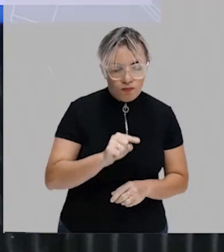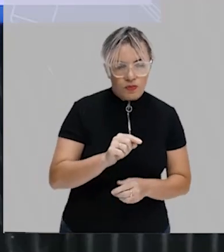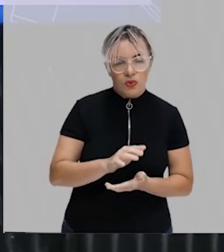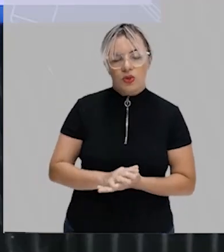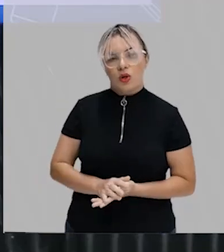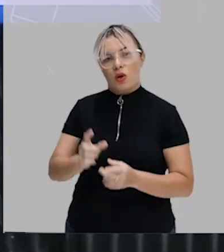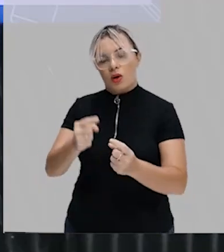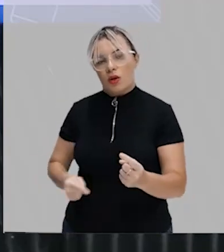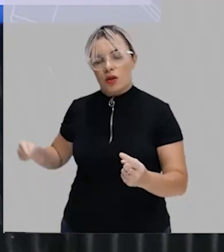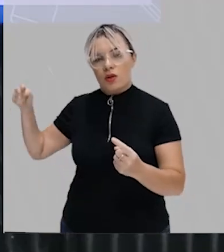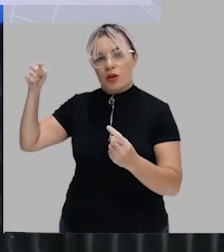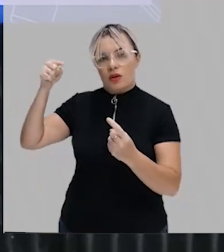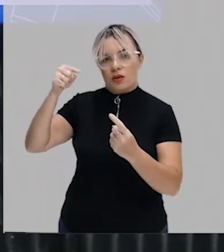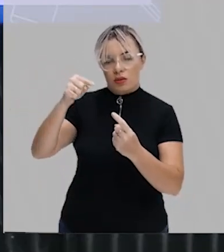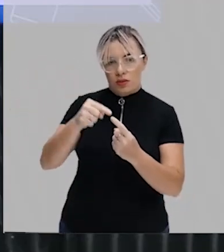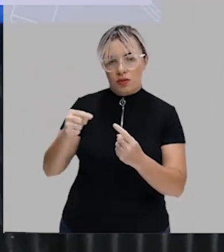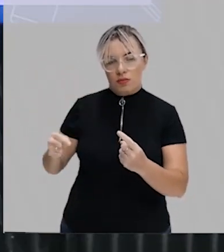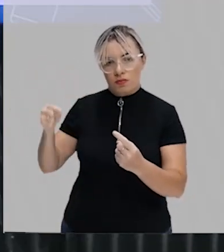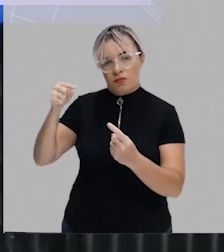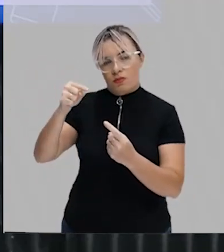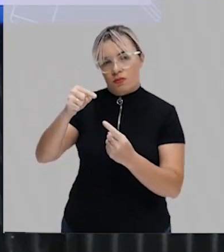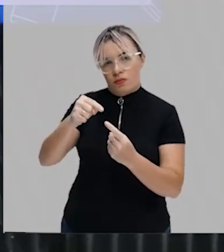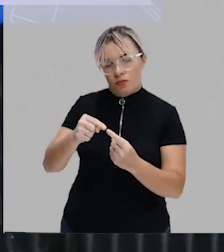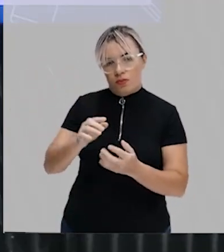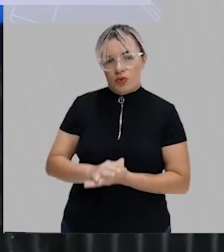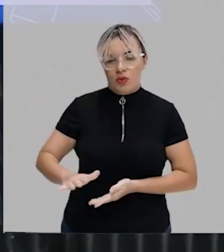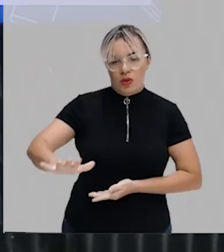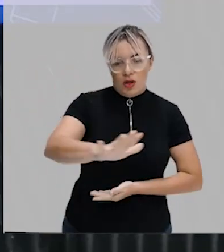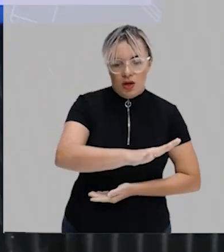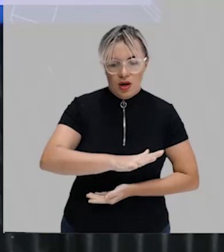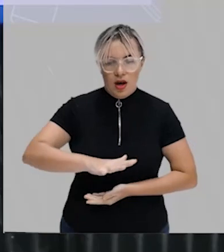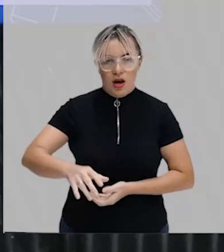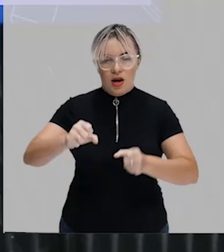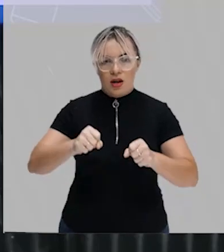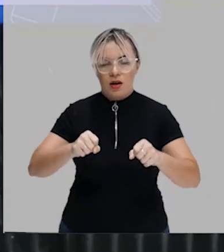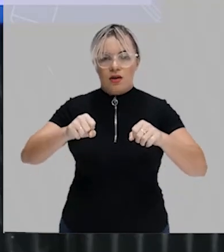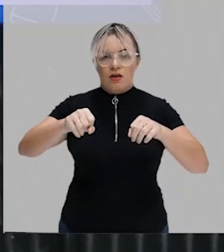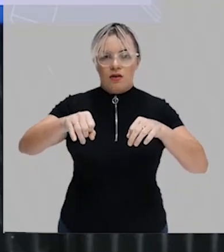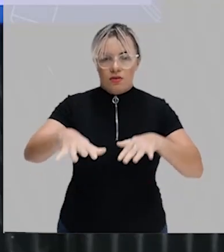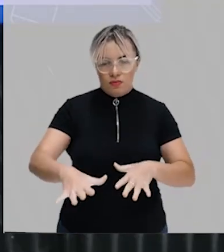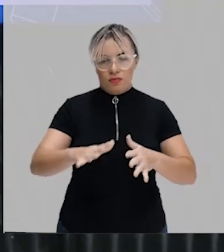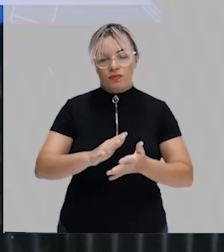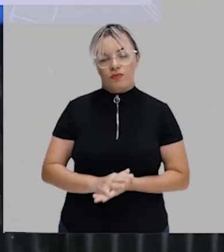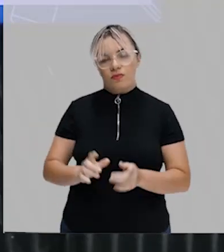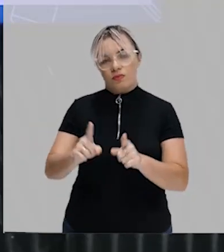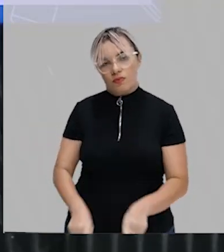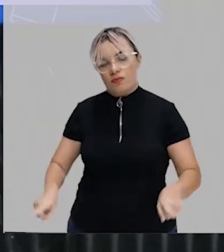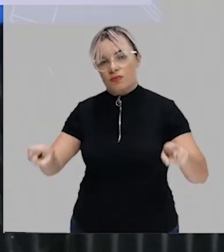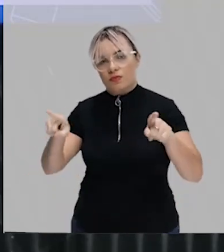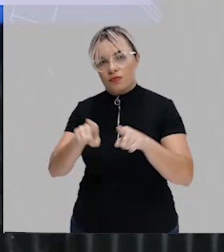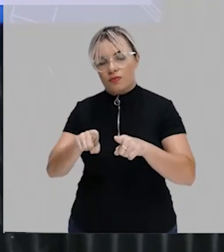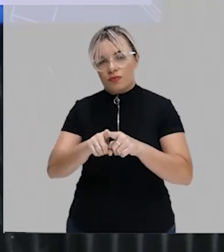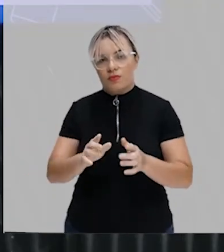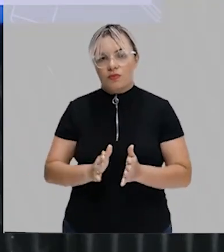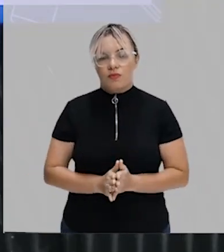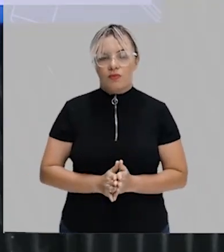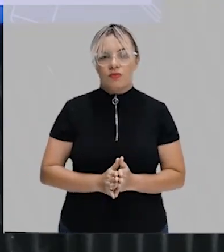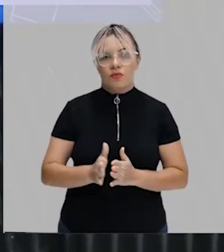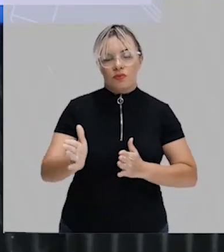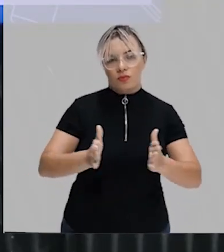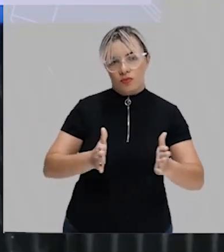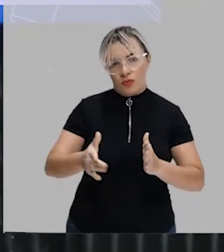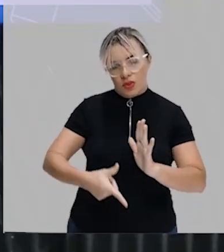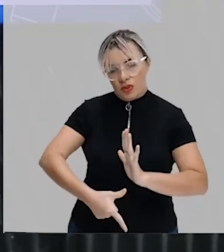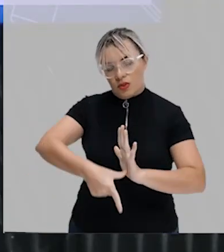intuito de resguardar a área colonial. Além disso, durante esse chamado